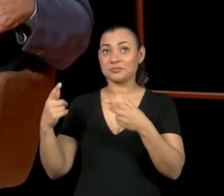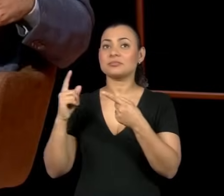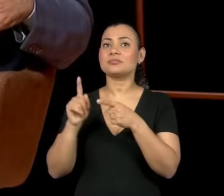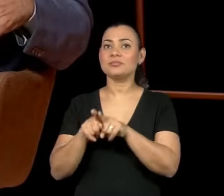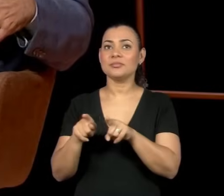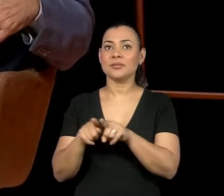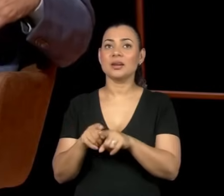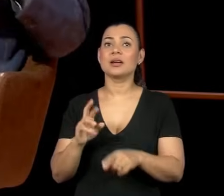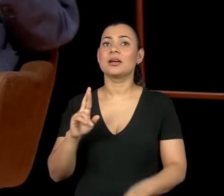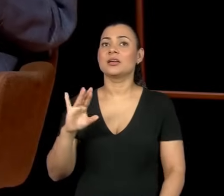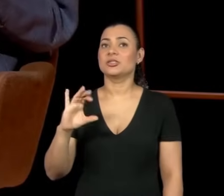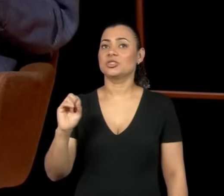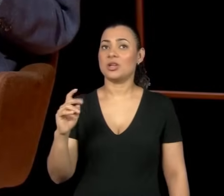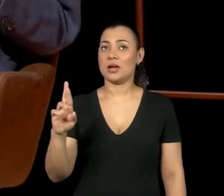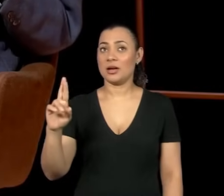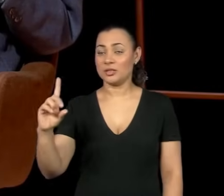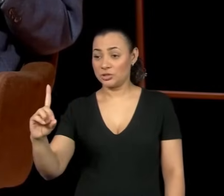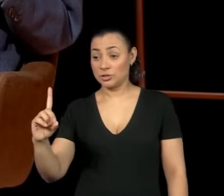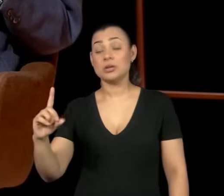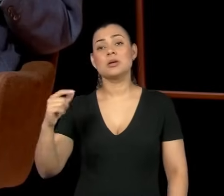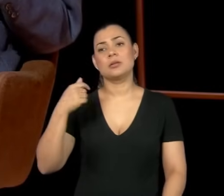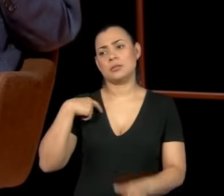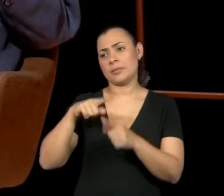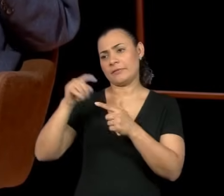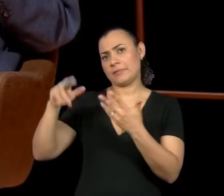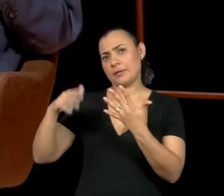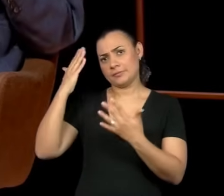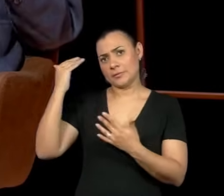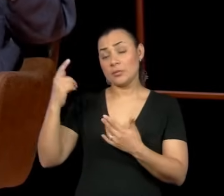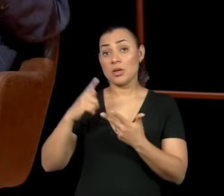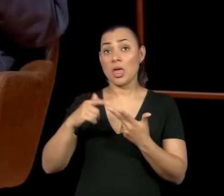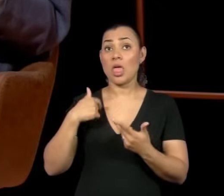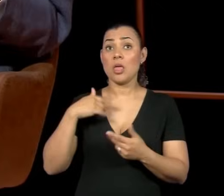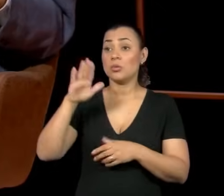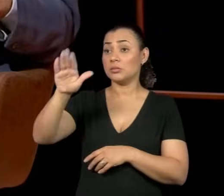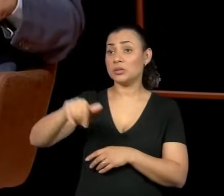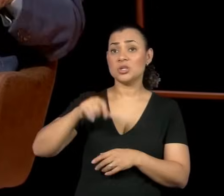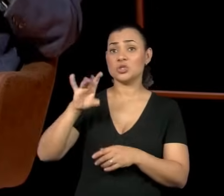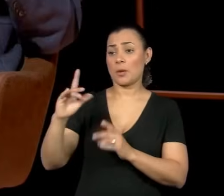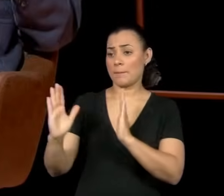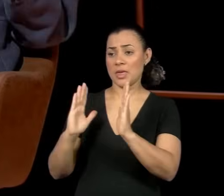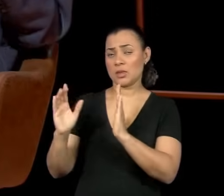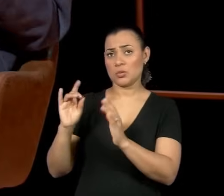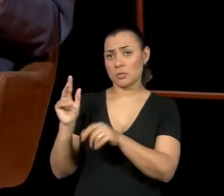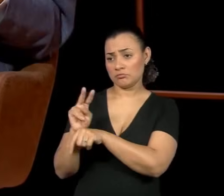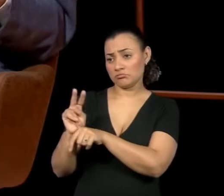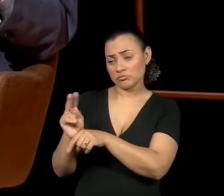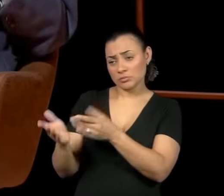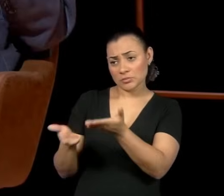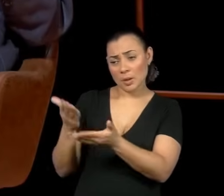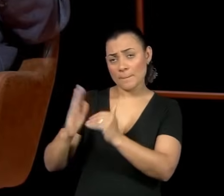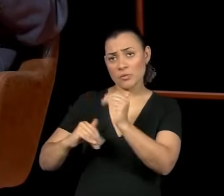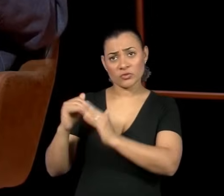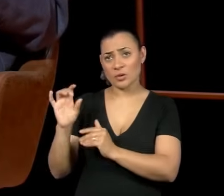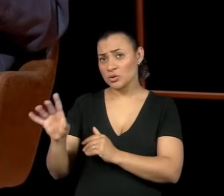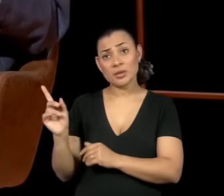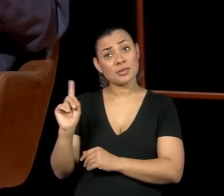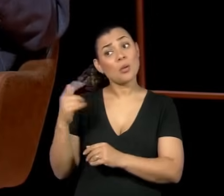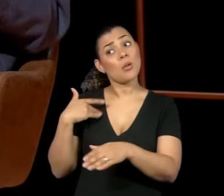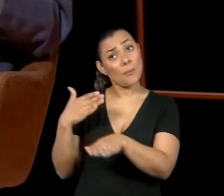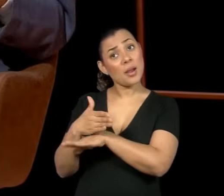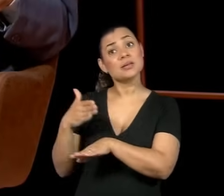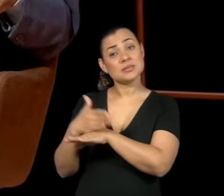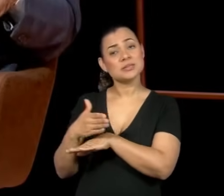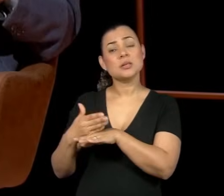e Richard Clayderman, eu sou uma pessoa que eu não trago o artista só para fazer uma temporada. Eu participo, eu brigo